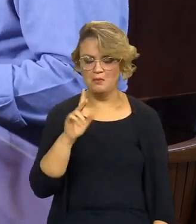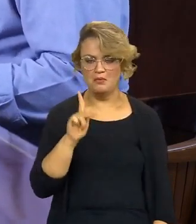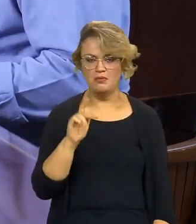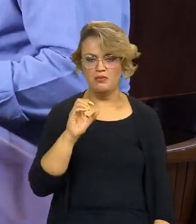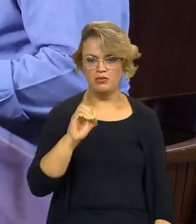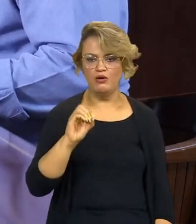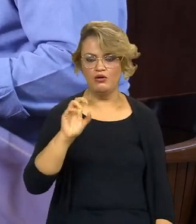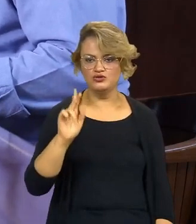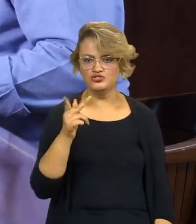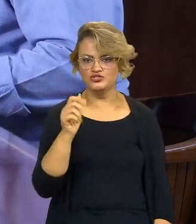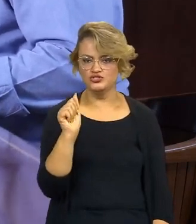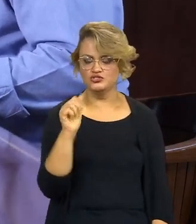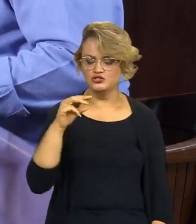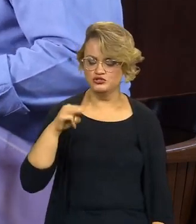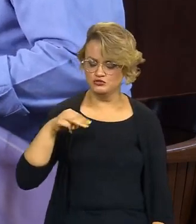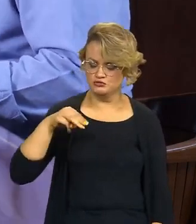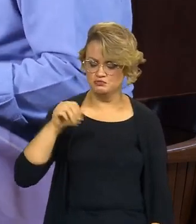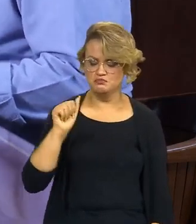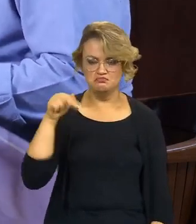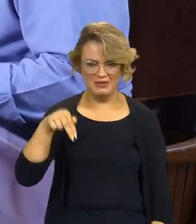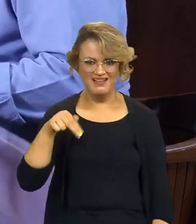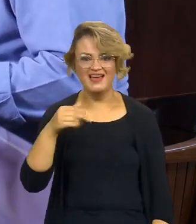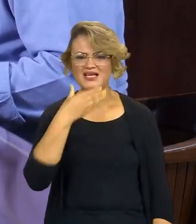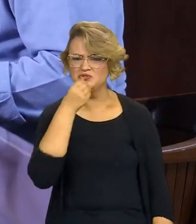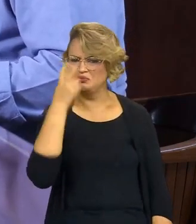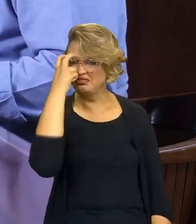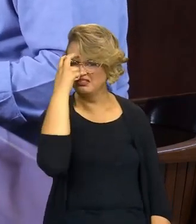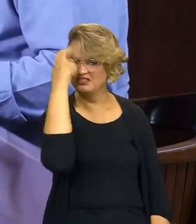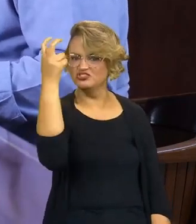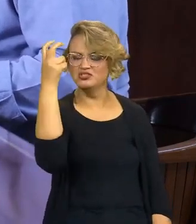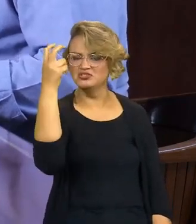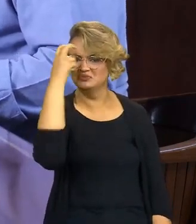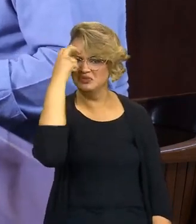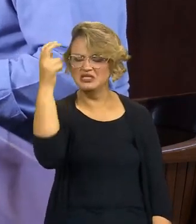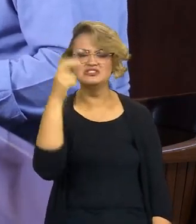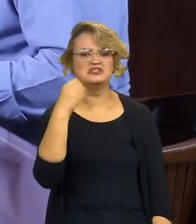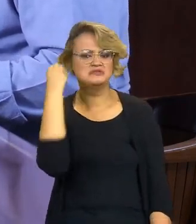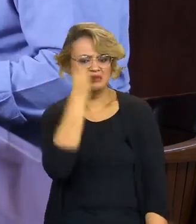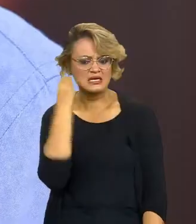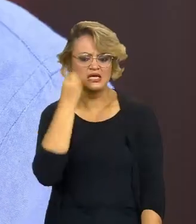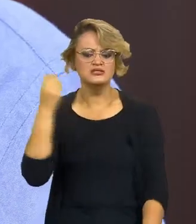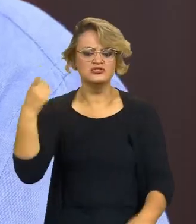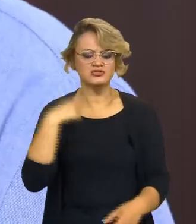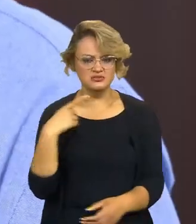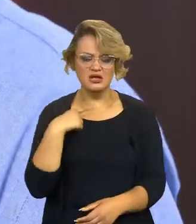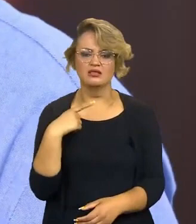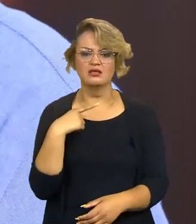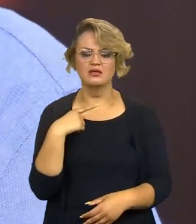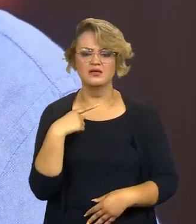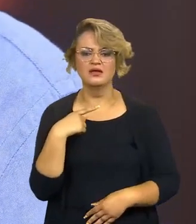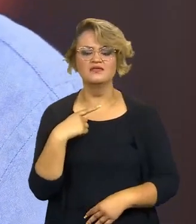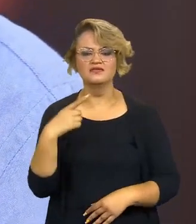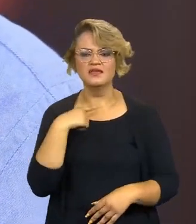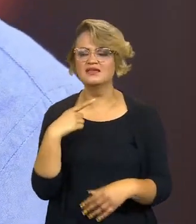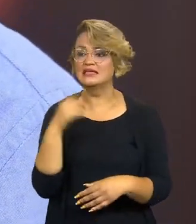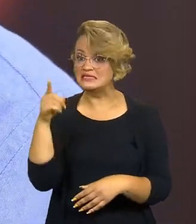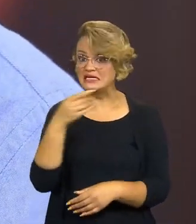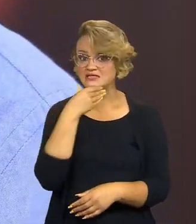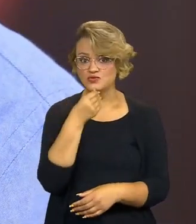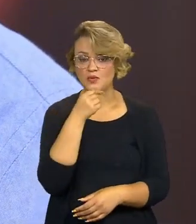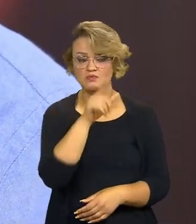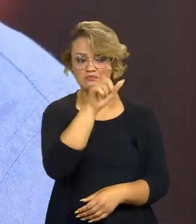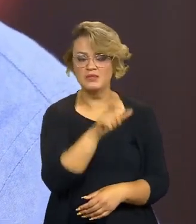é um rapaz extremamente preparado sabe aí esse rapaz eu